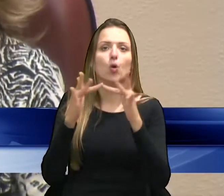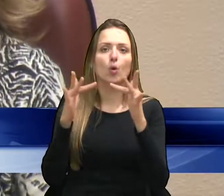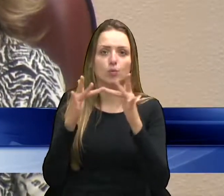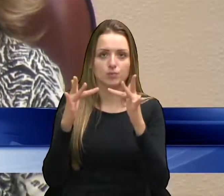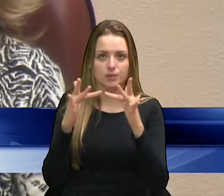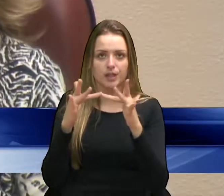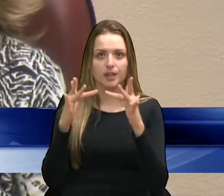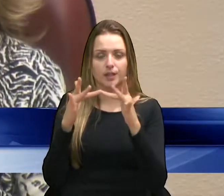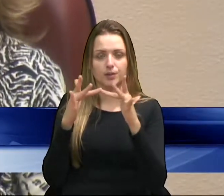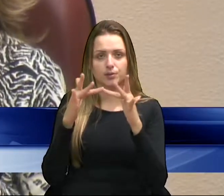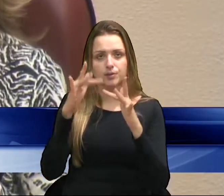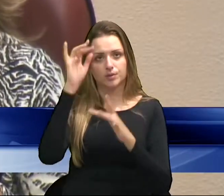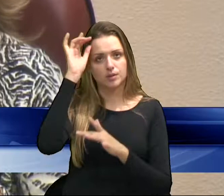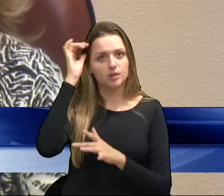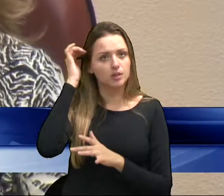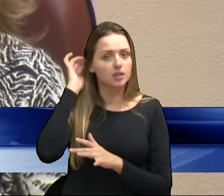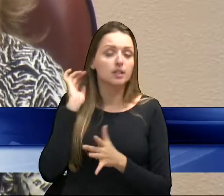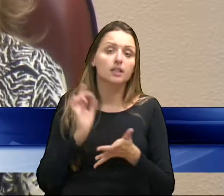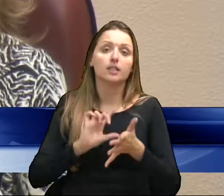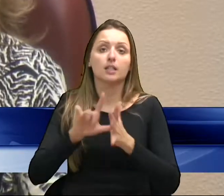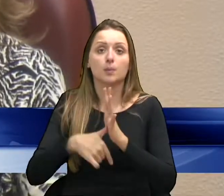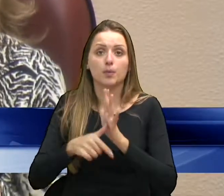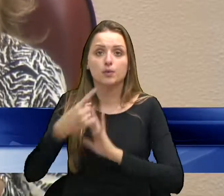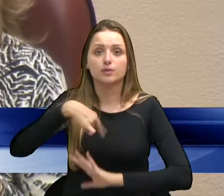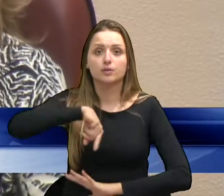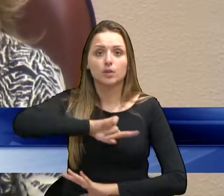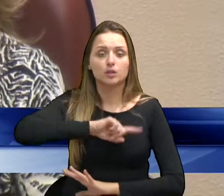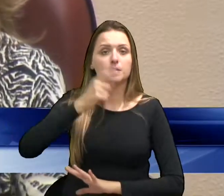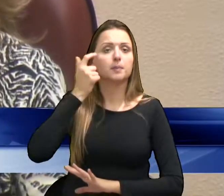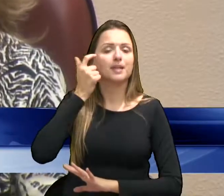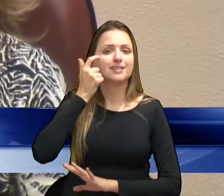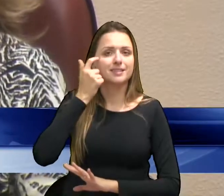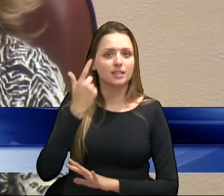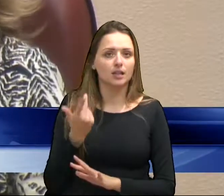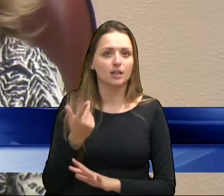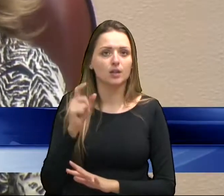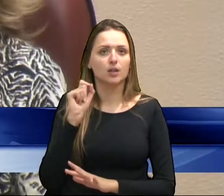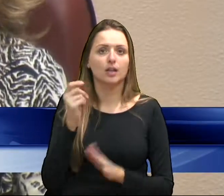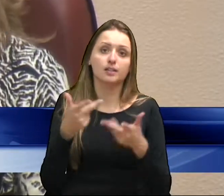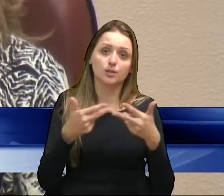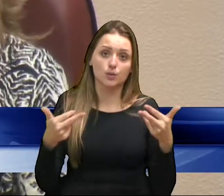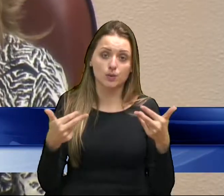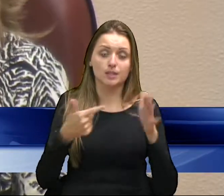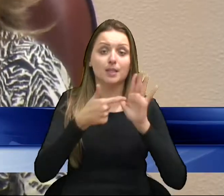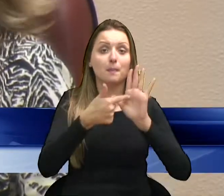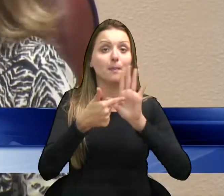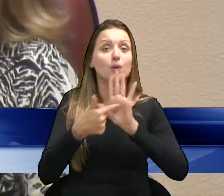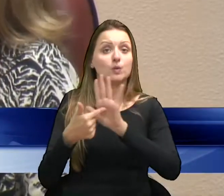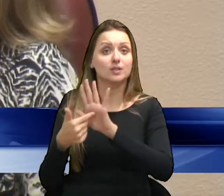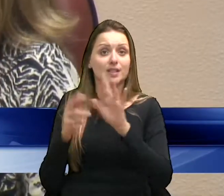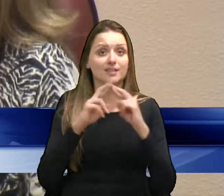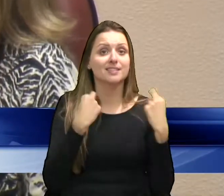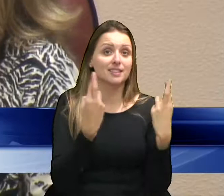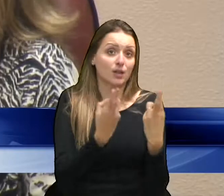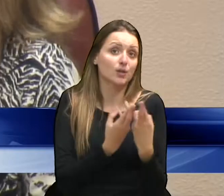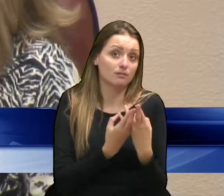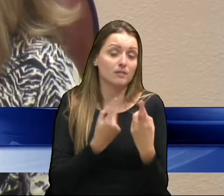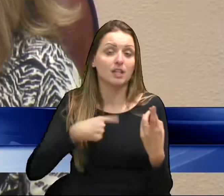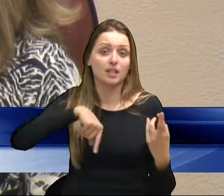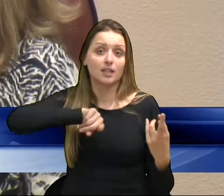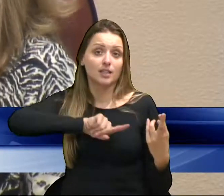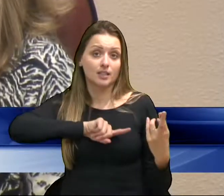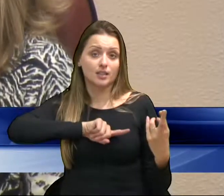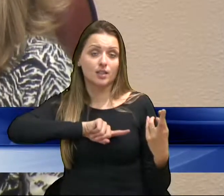ramo, e a partir daí nós refletirmos sobre as coisas que aqui forem apontadas, e nós